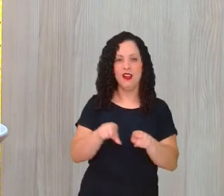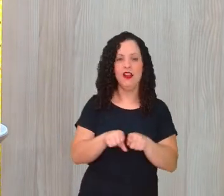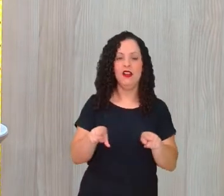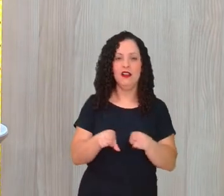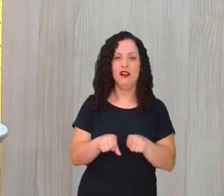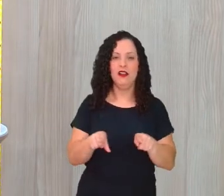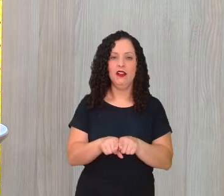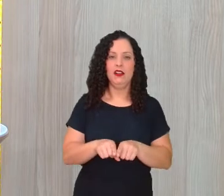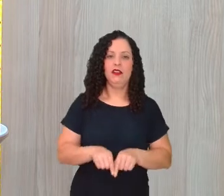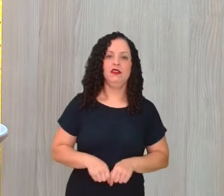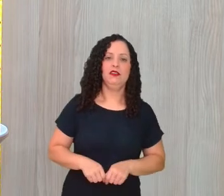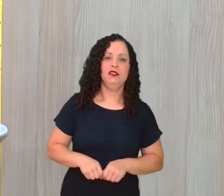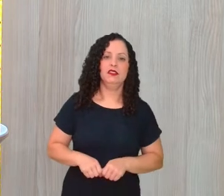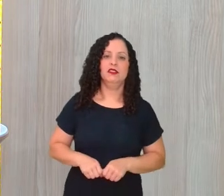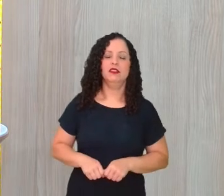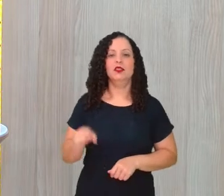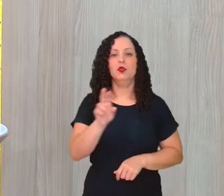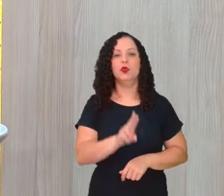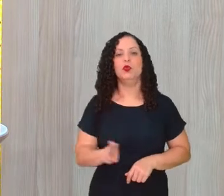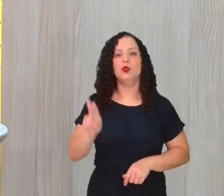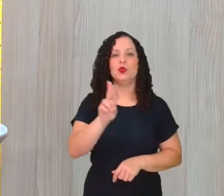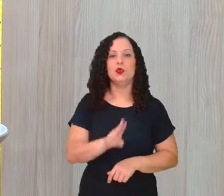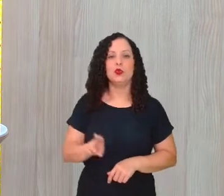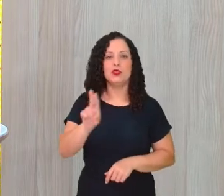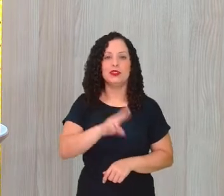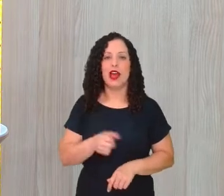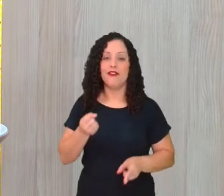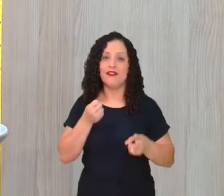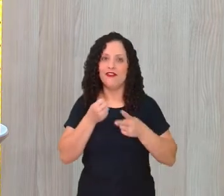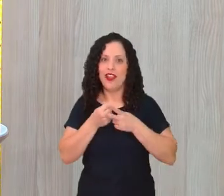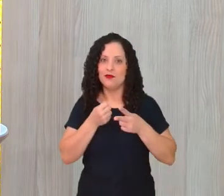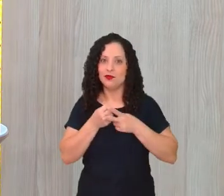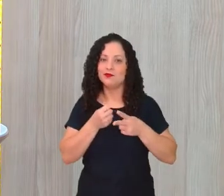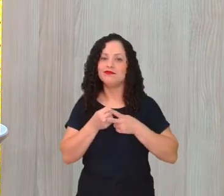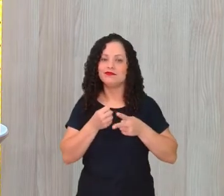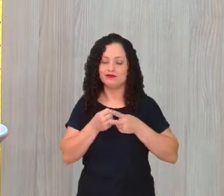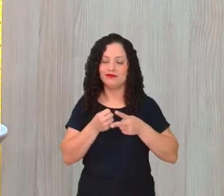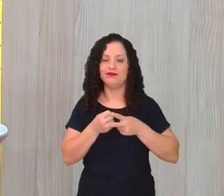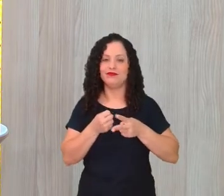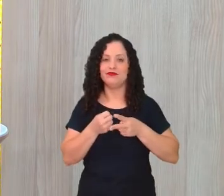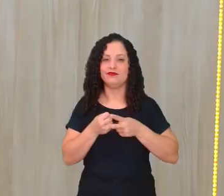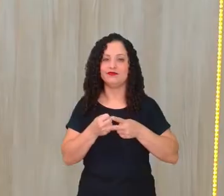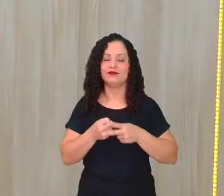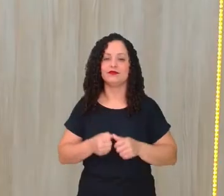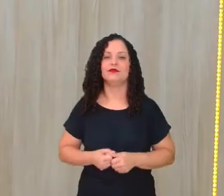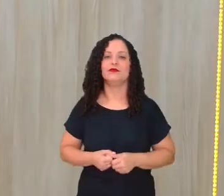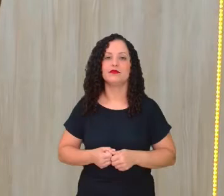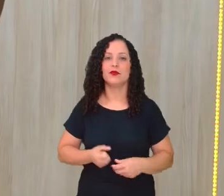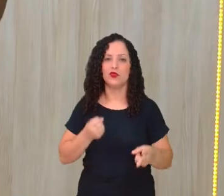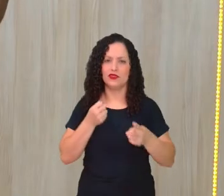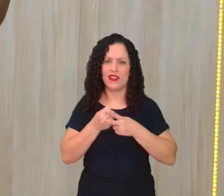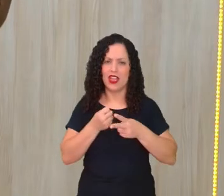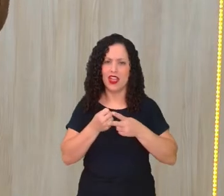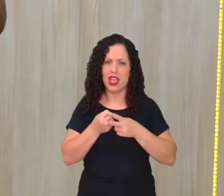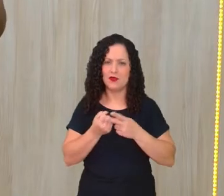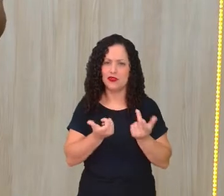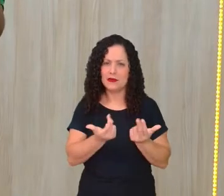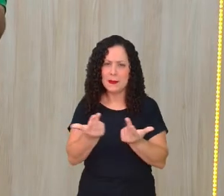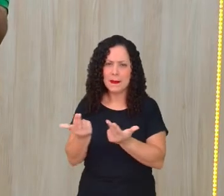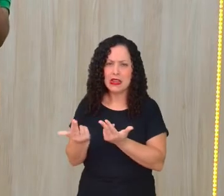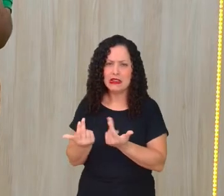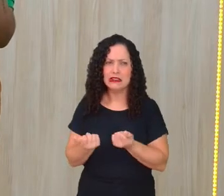a regência. Exatamente. Para que a gente use um verbo no sentido que a gente quer usar, né? Pois é. Os verbos, assim como outras palavras de português,